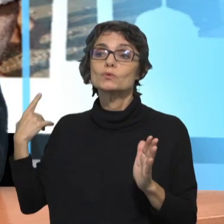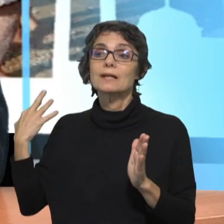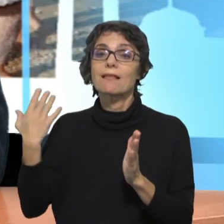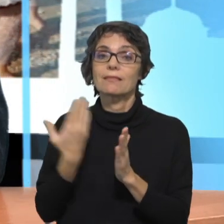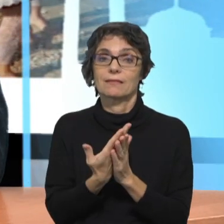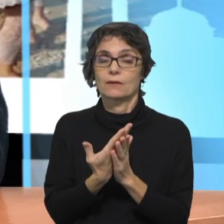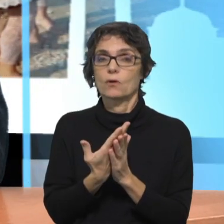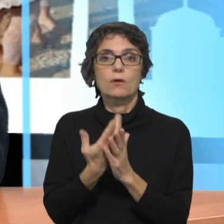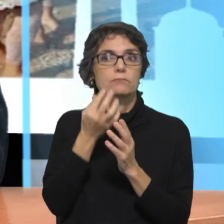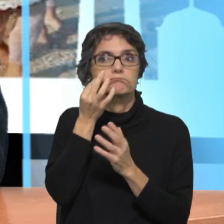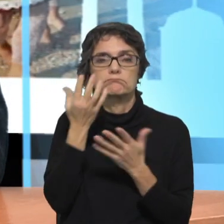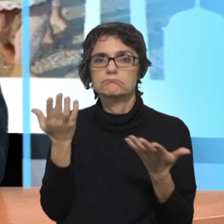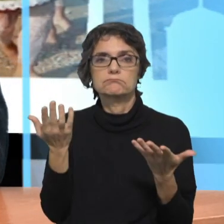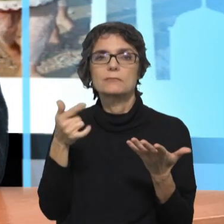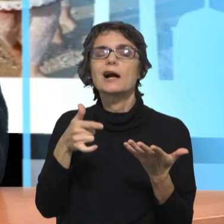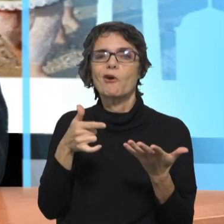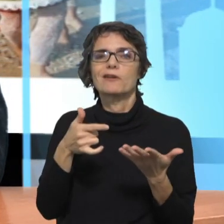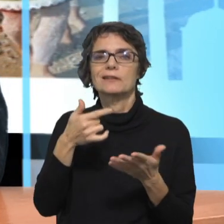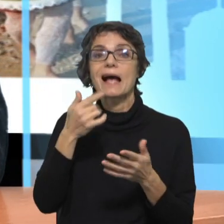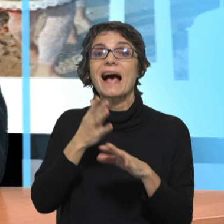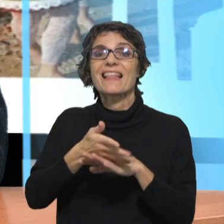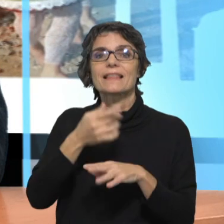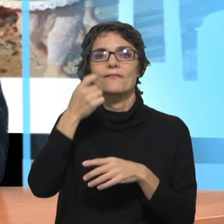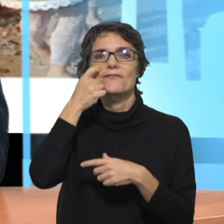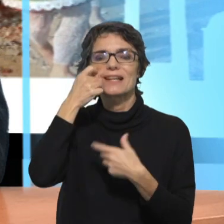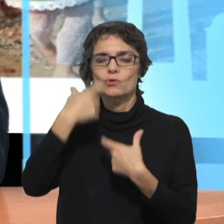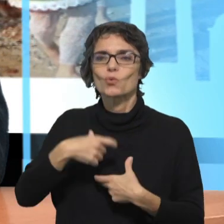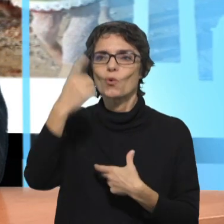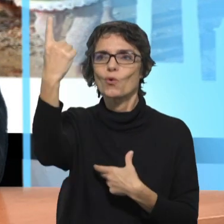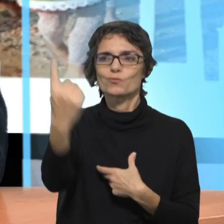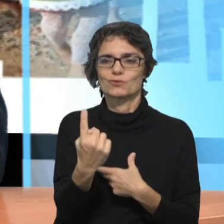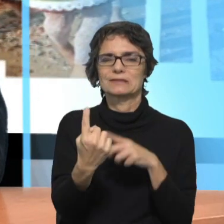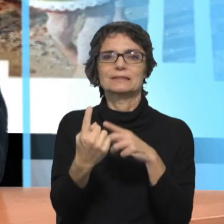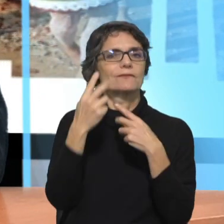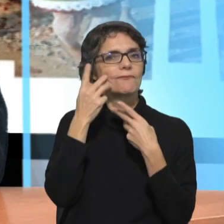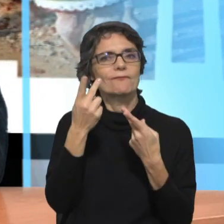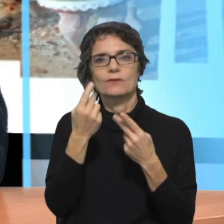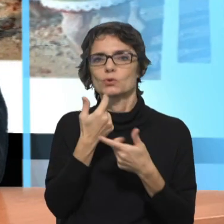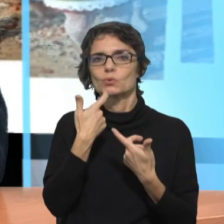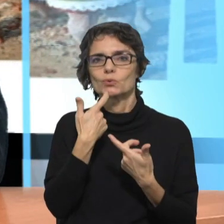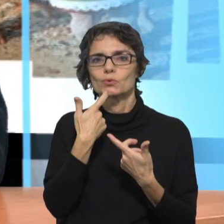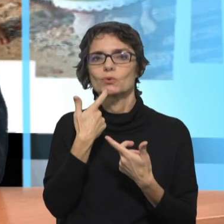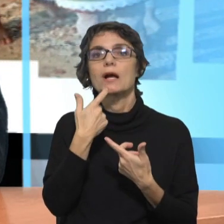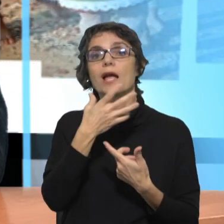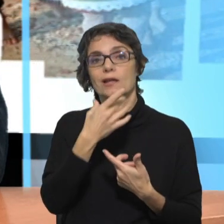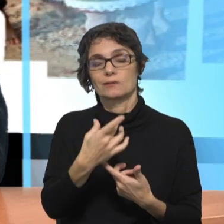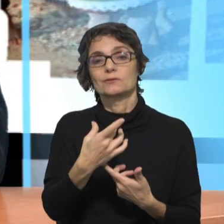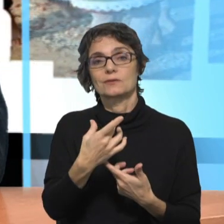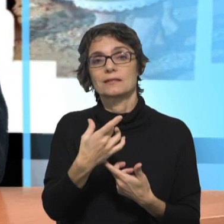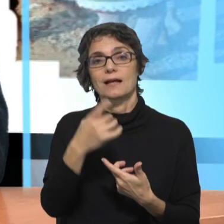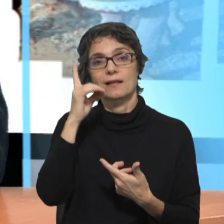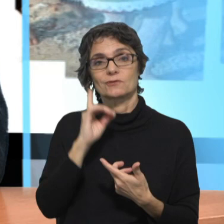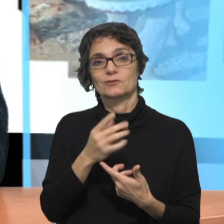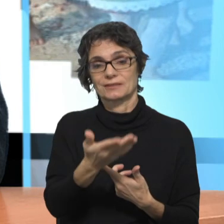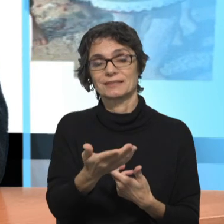em Jesus Cristo torna-se uma realidade visível. São João vai dar ênfase no dia do Natal,